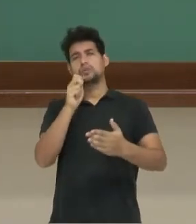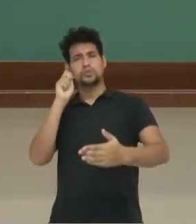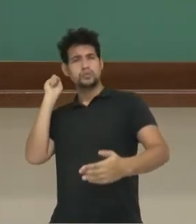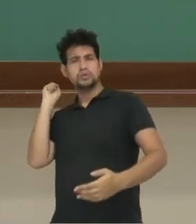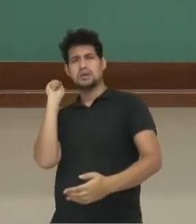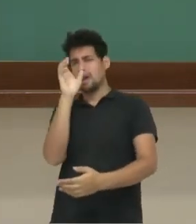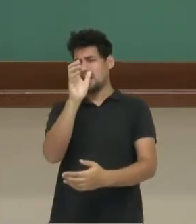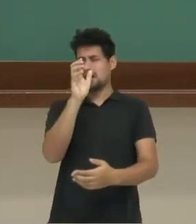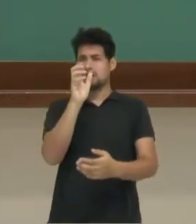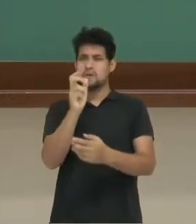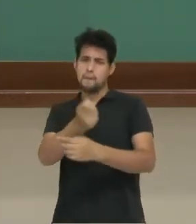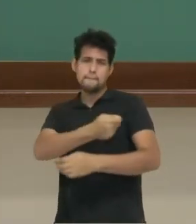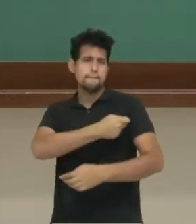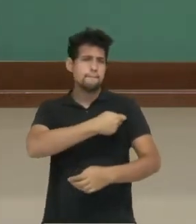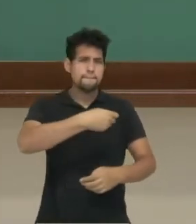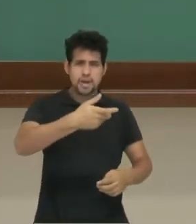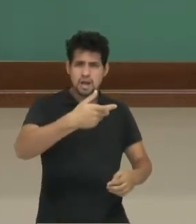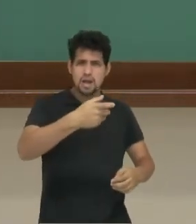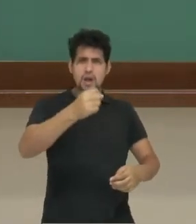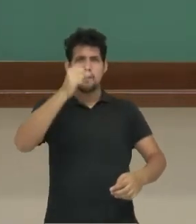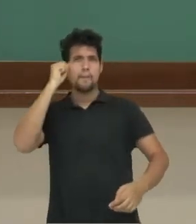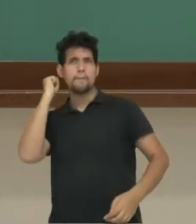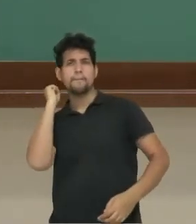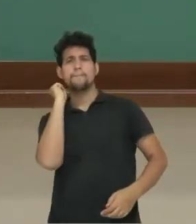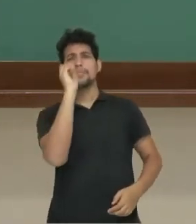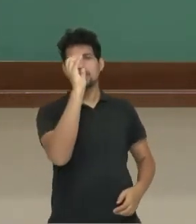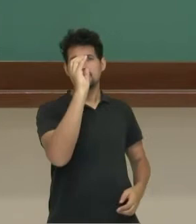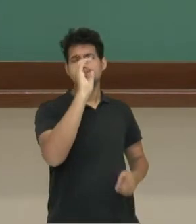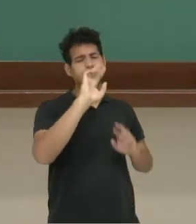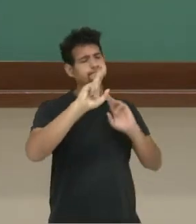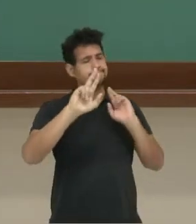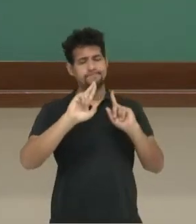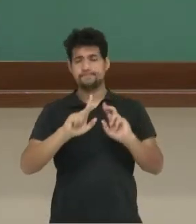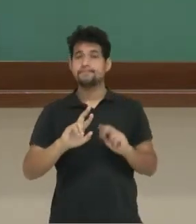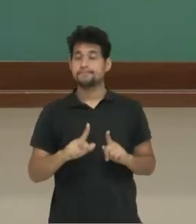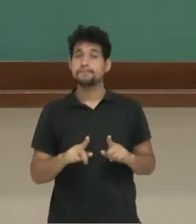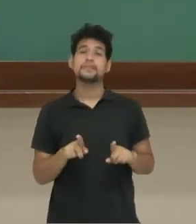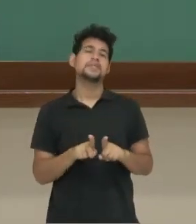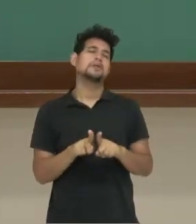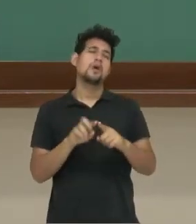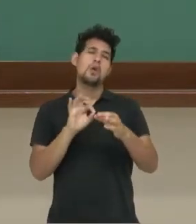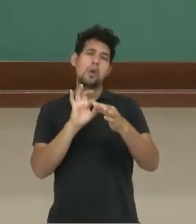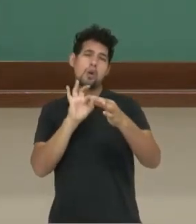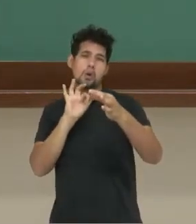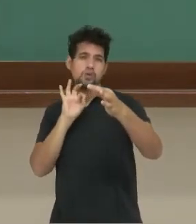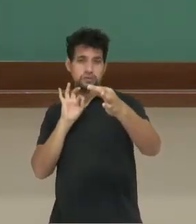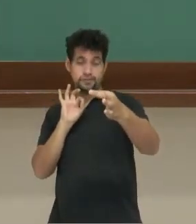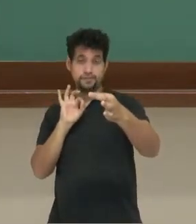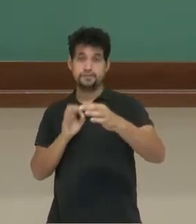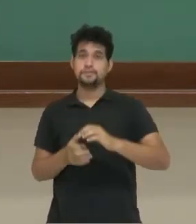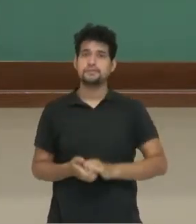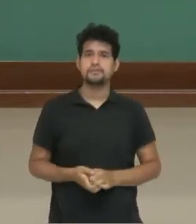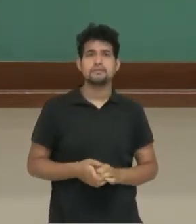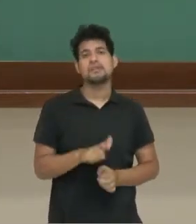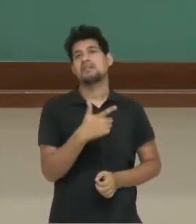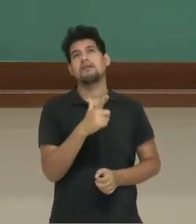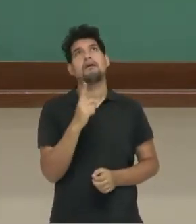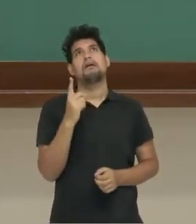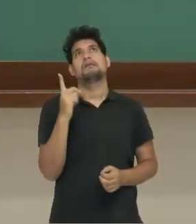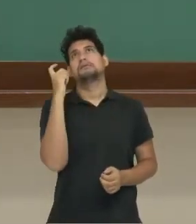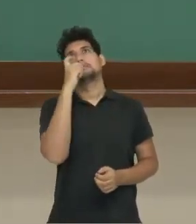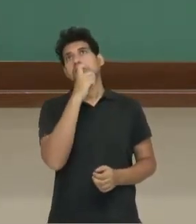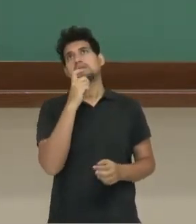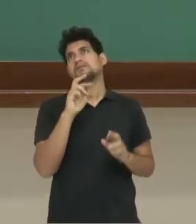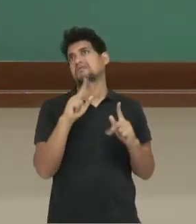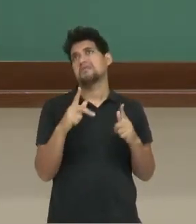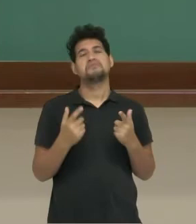né, arremessar ou lançar esse equipamento o mais longe possível, né? Então, não tem muita diferença de um para